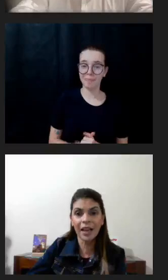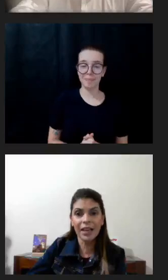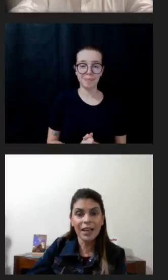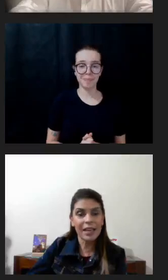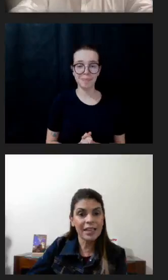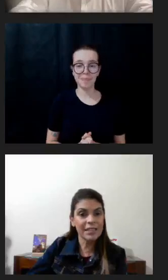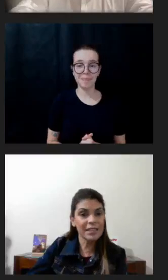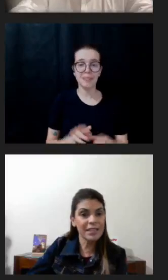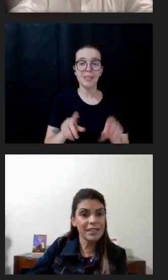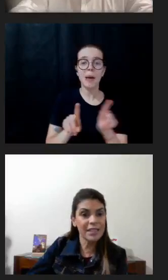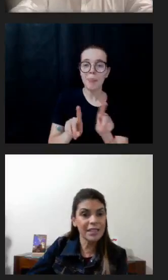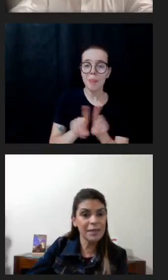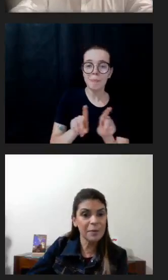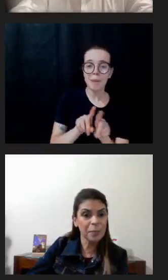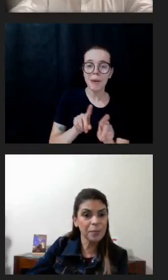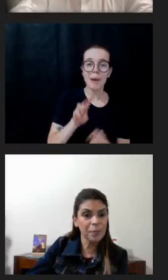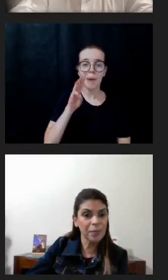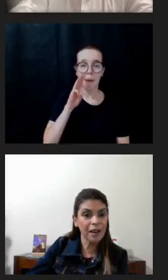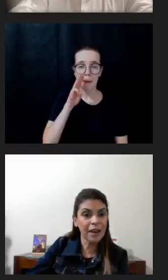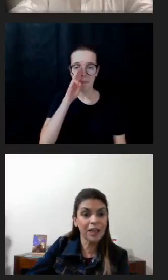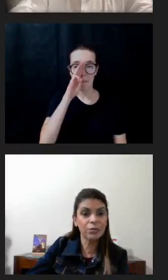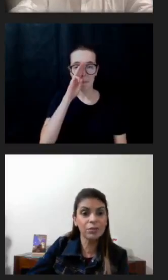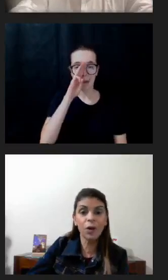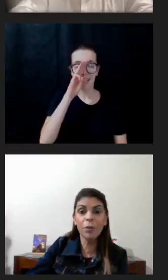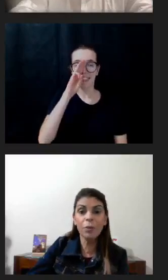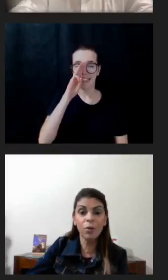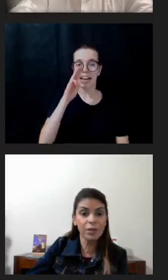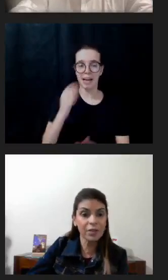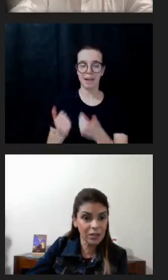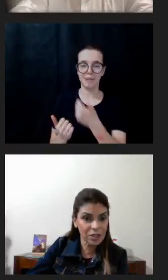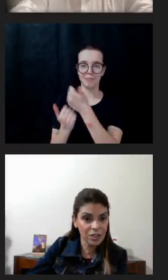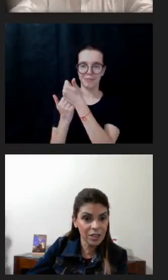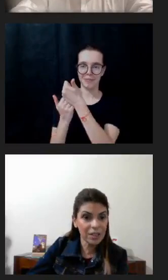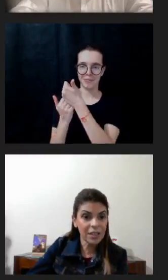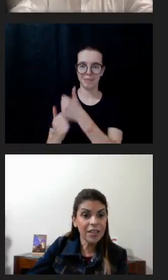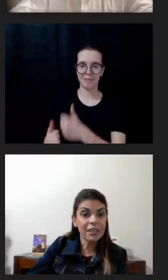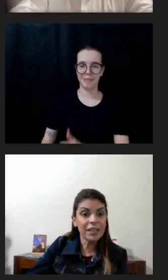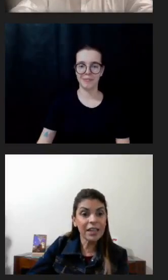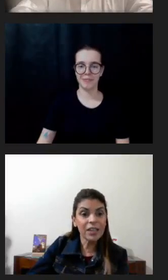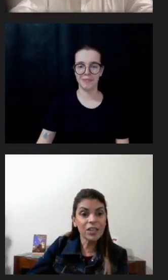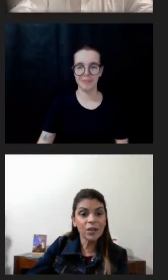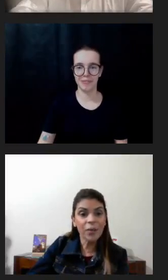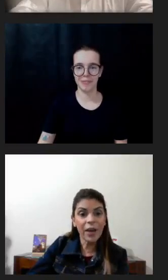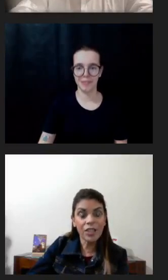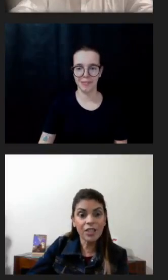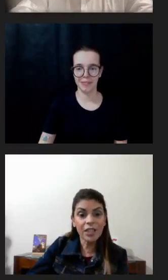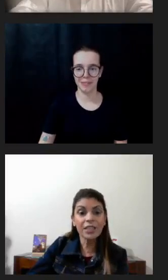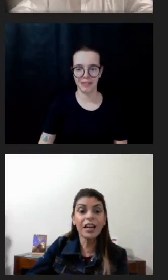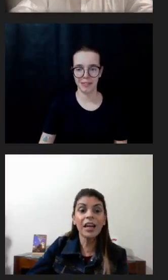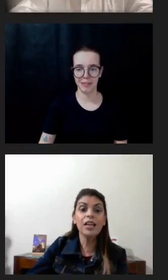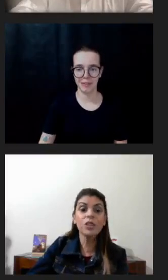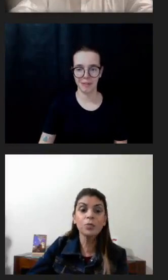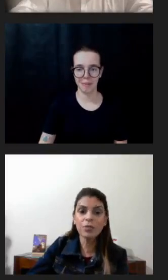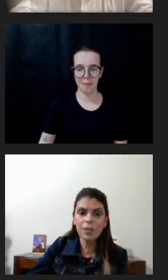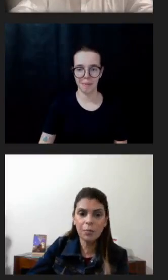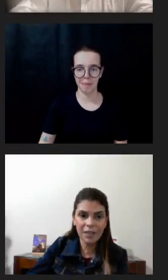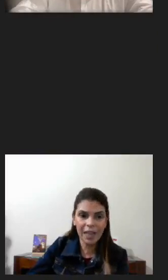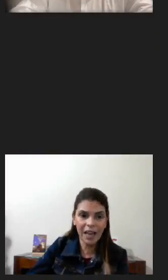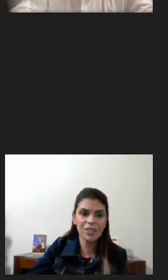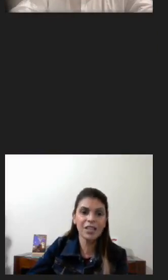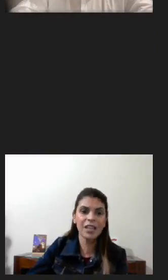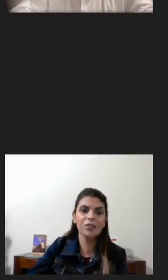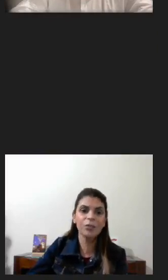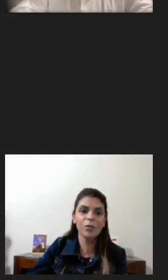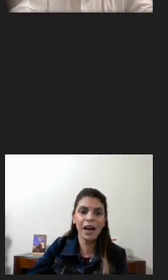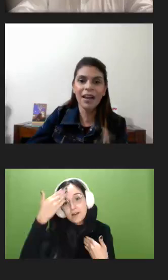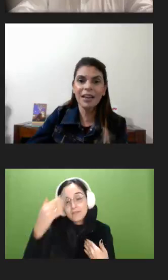explicar esse lado tão importante da questão ética e da responsabilidade